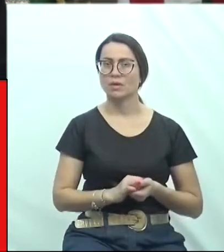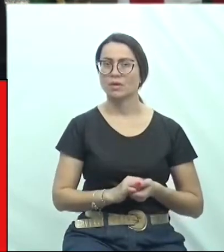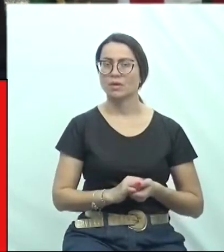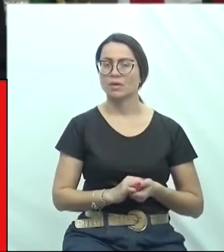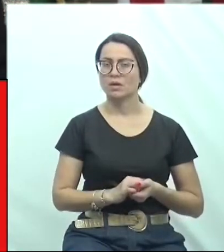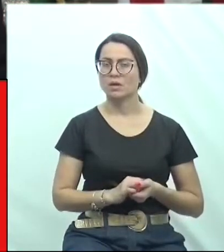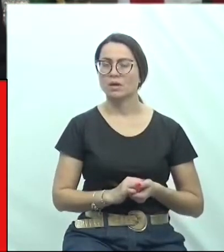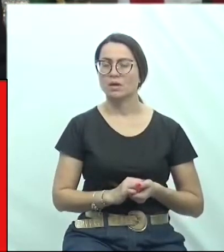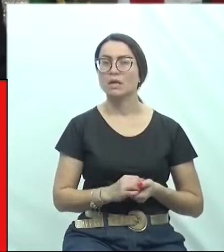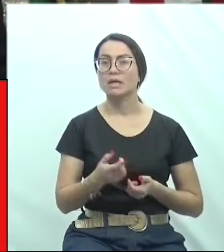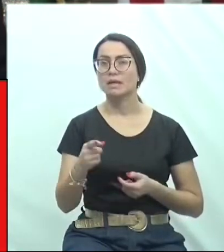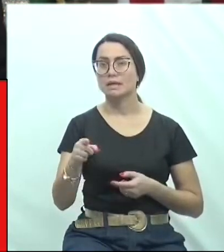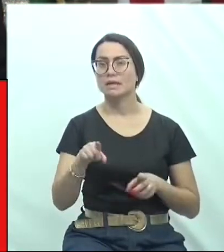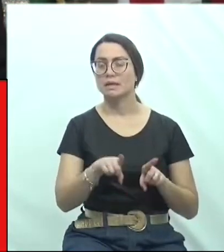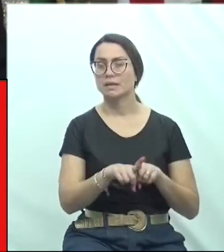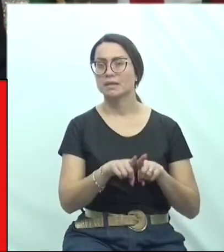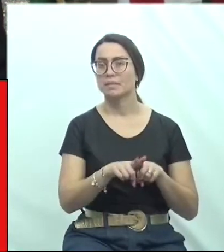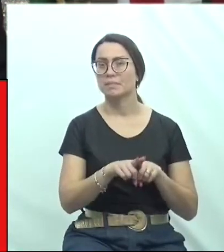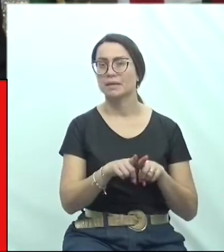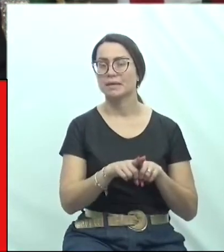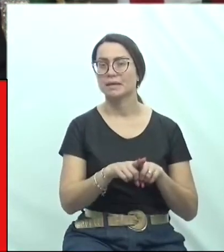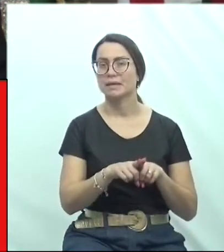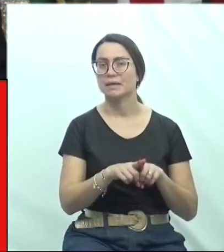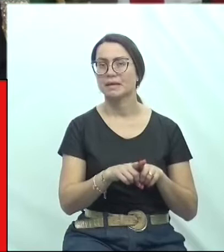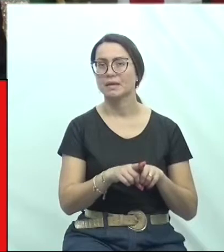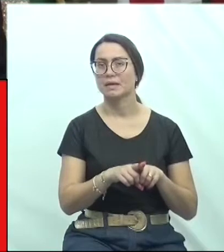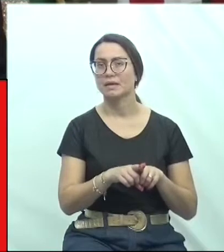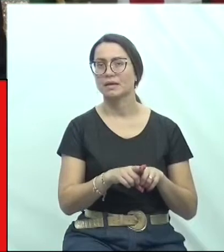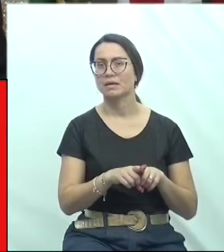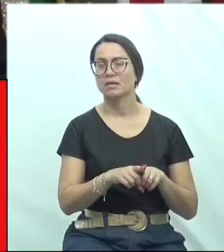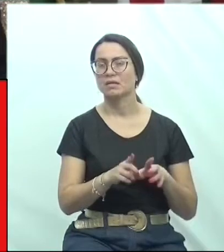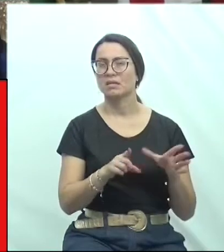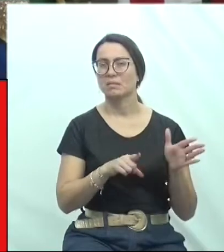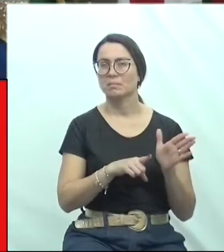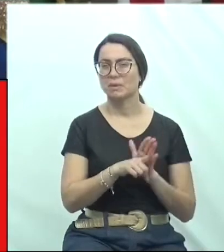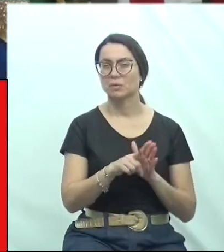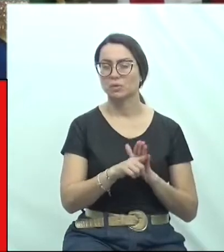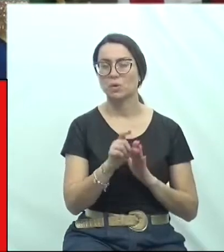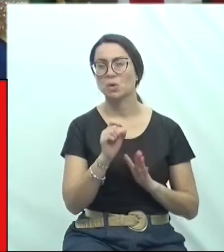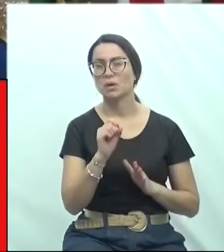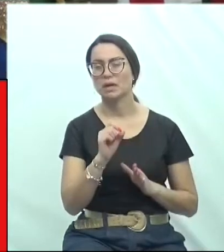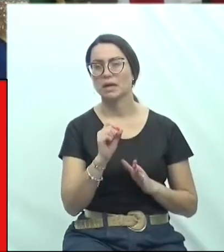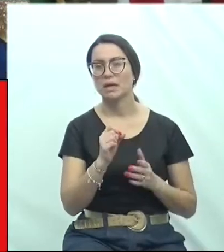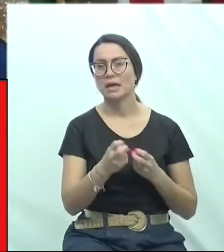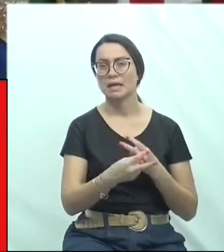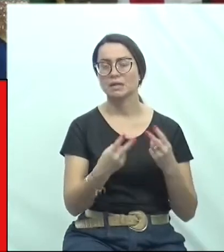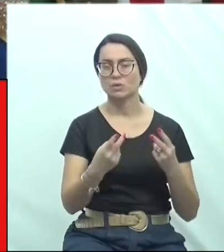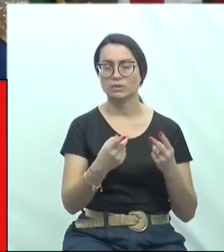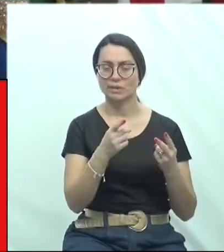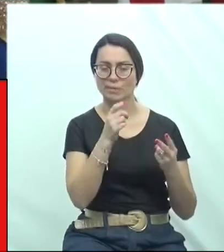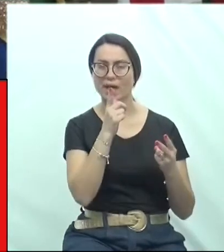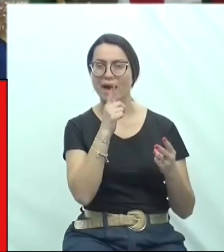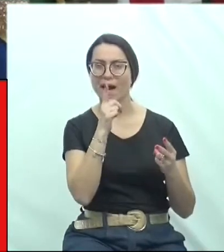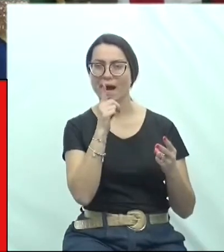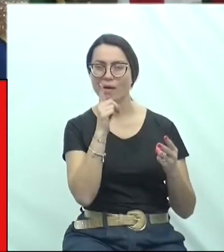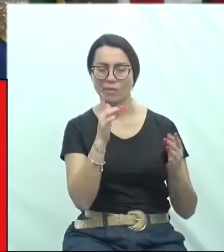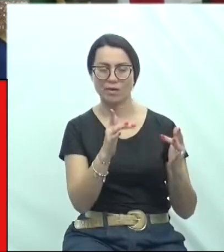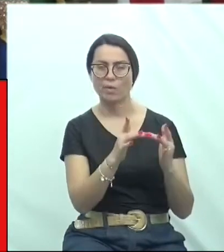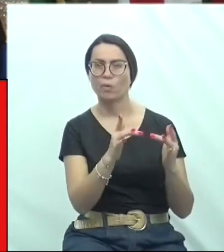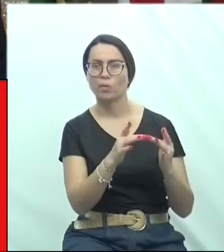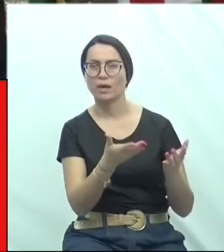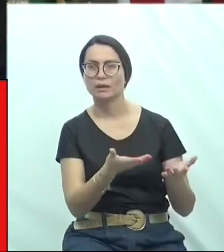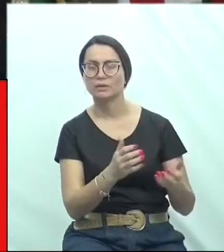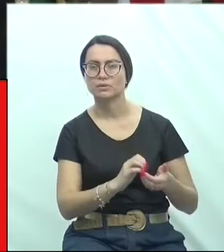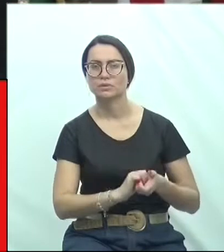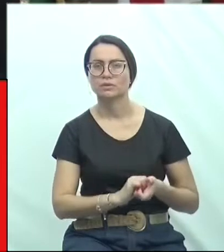Ele fez questão de fazer algumas ponderações, falando que os produtos que entram em contato com a água para detectar que se possui a sua